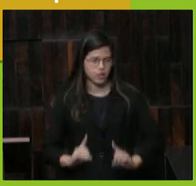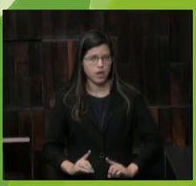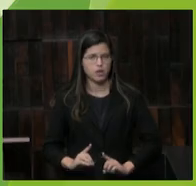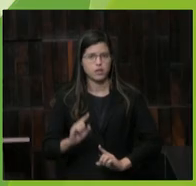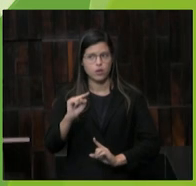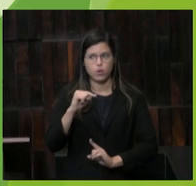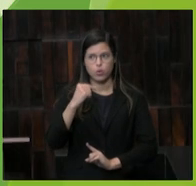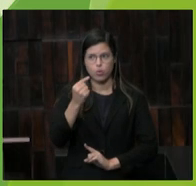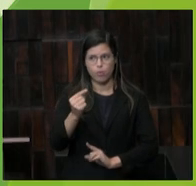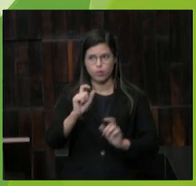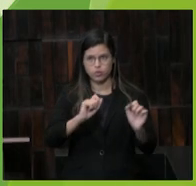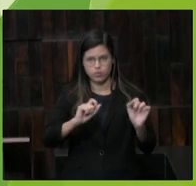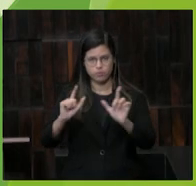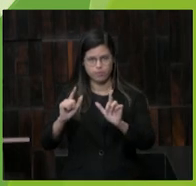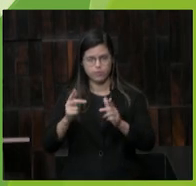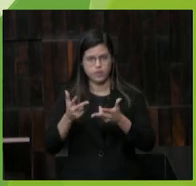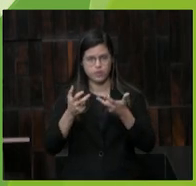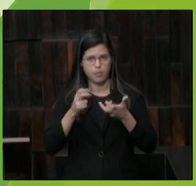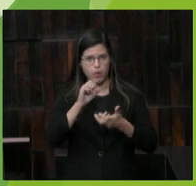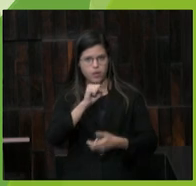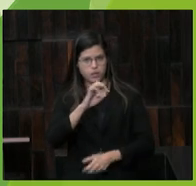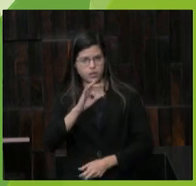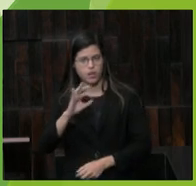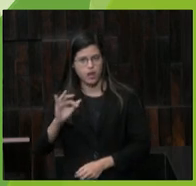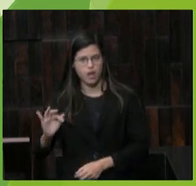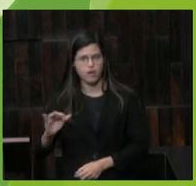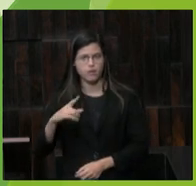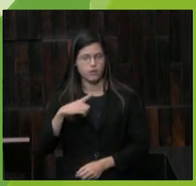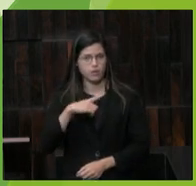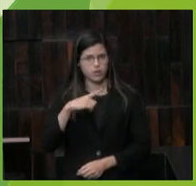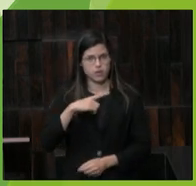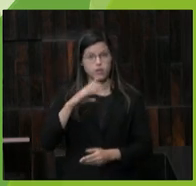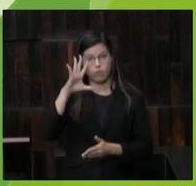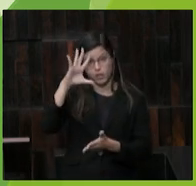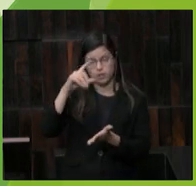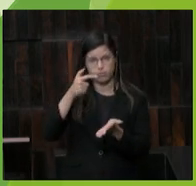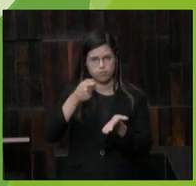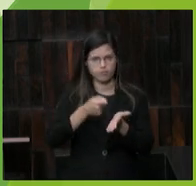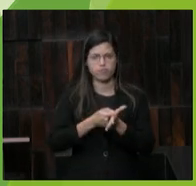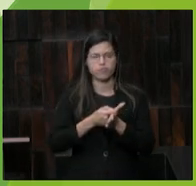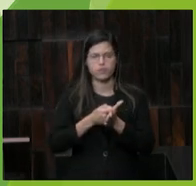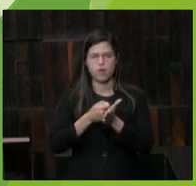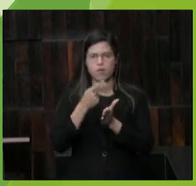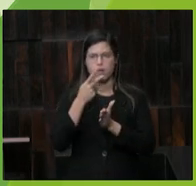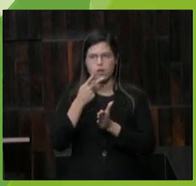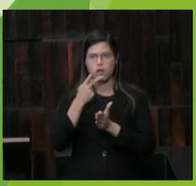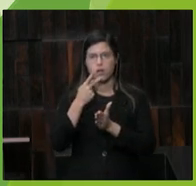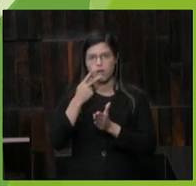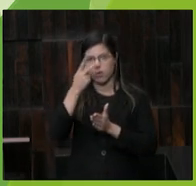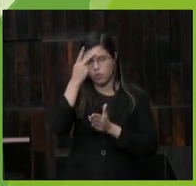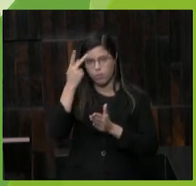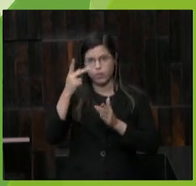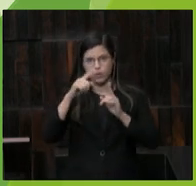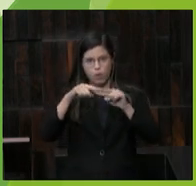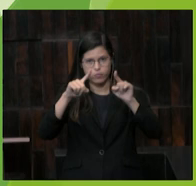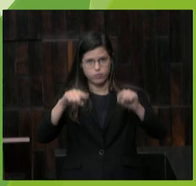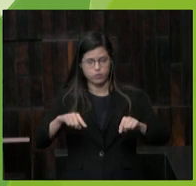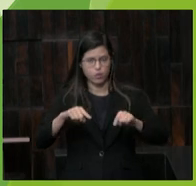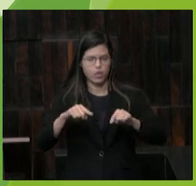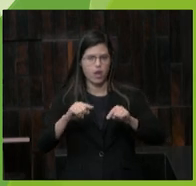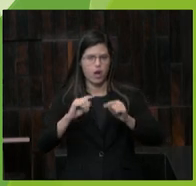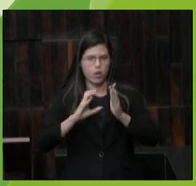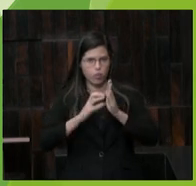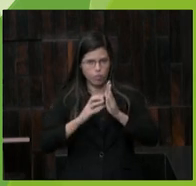vocês vão ver que o STF teve uma decisão falando que os servidores públicos estaduais e municipais. Então,